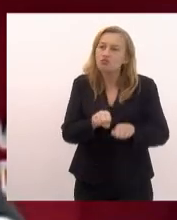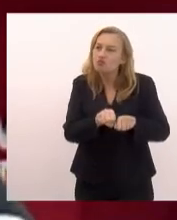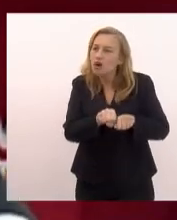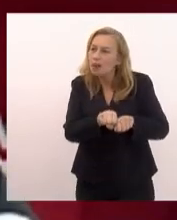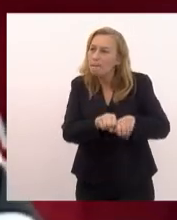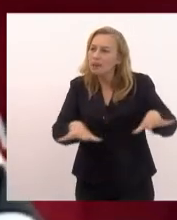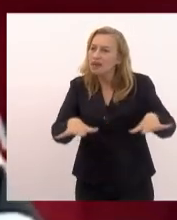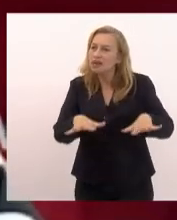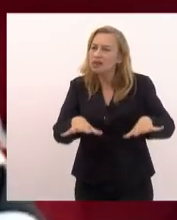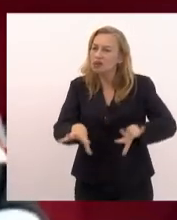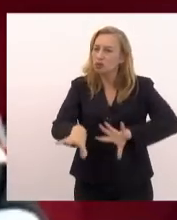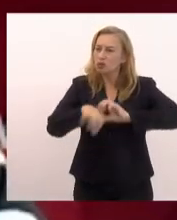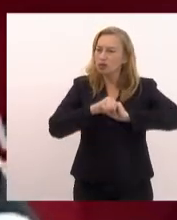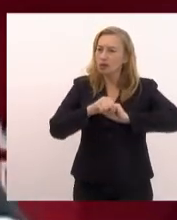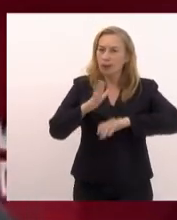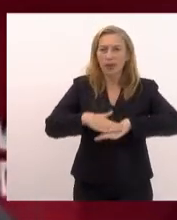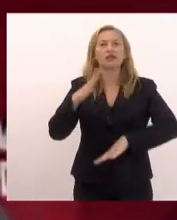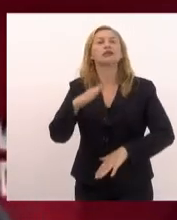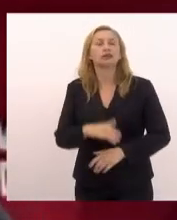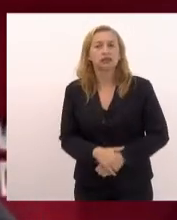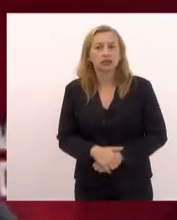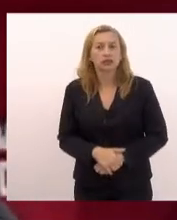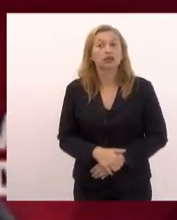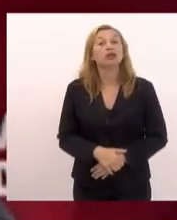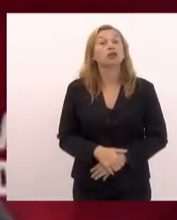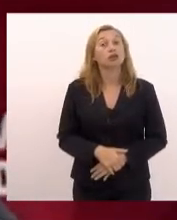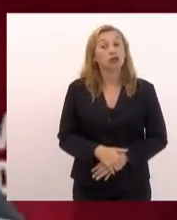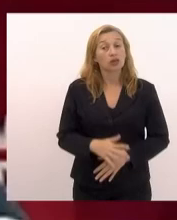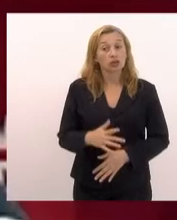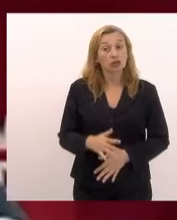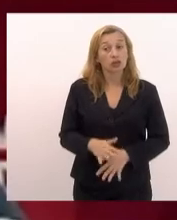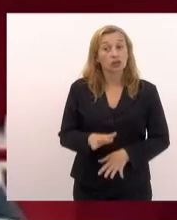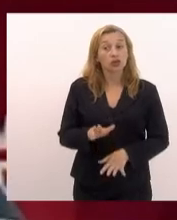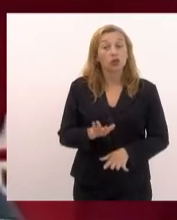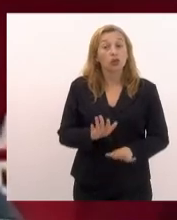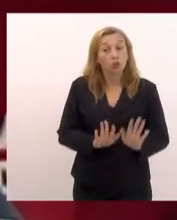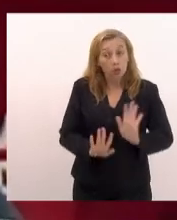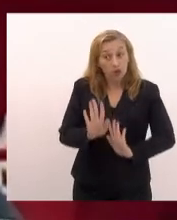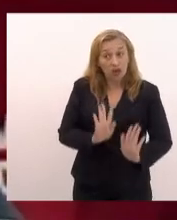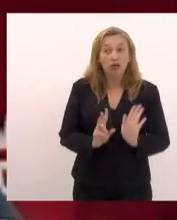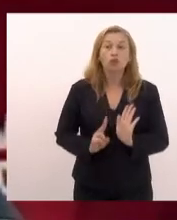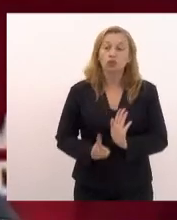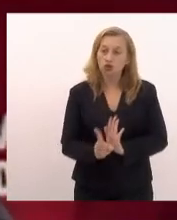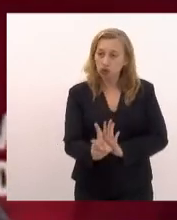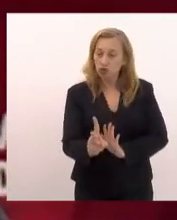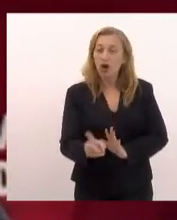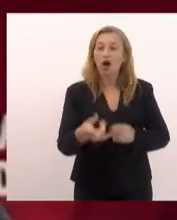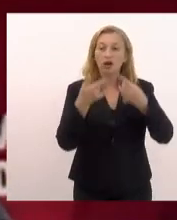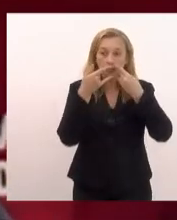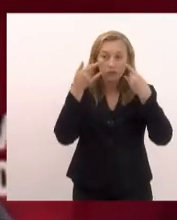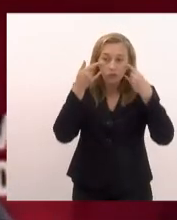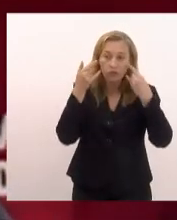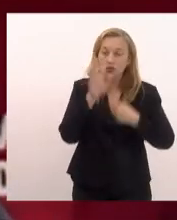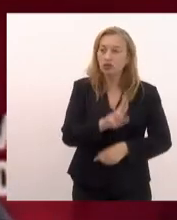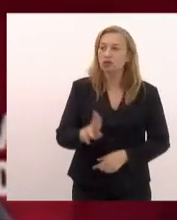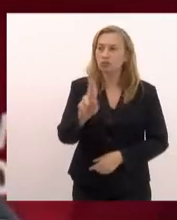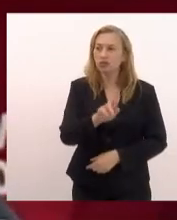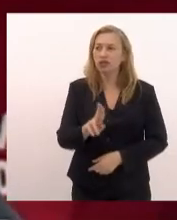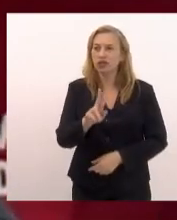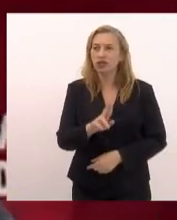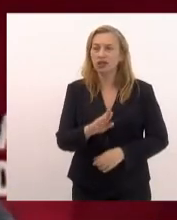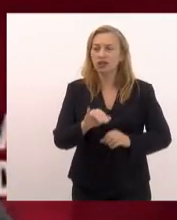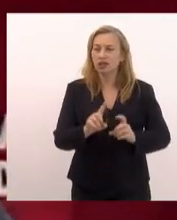da contaminação. Então, acho que permanecem todos os cuidados, uso de máscara, distanciamento